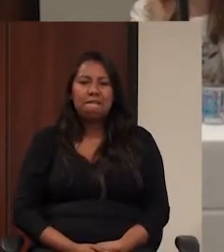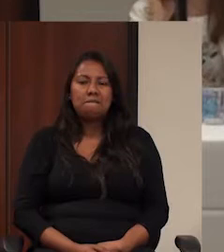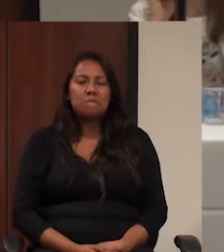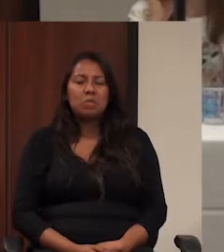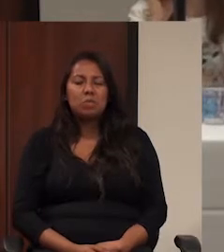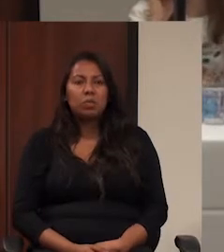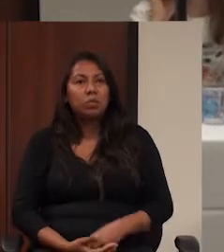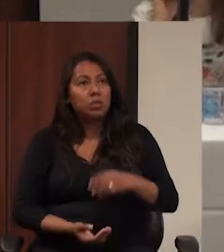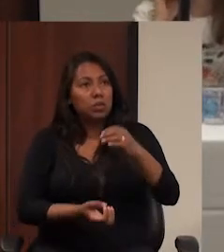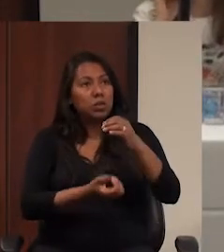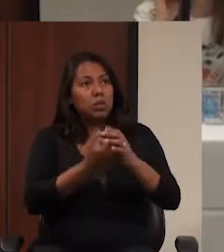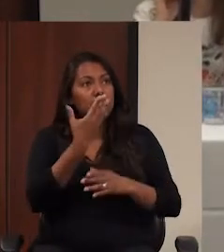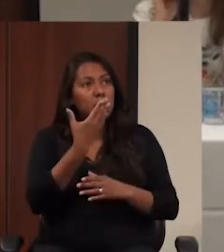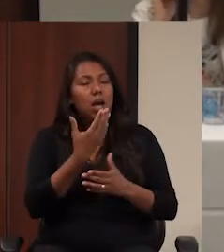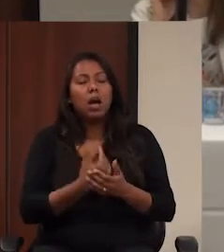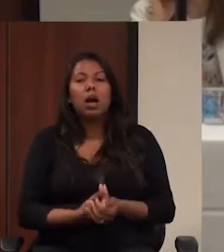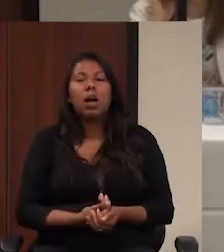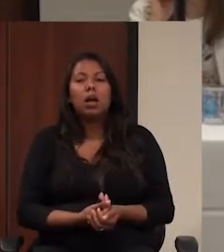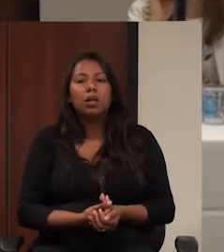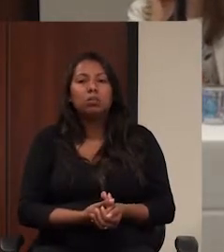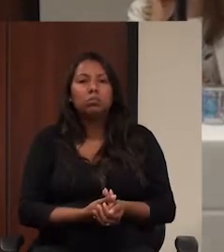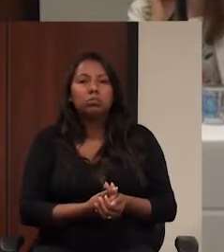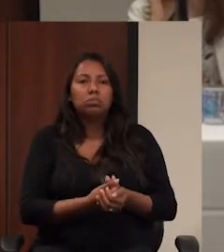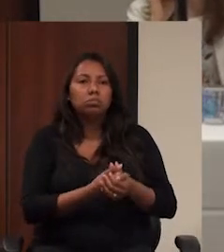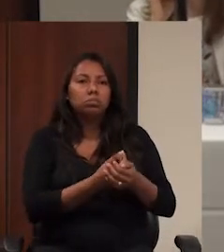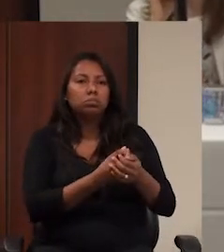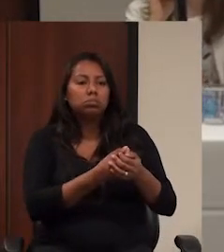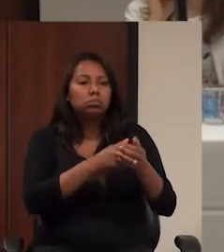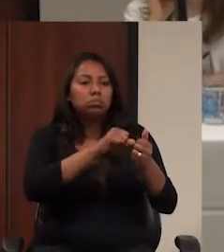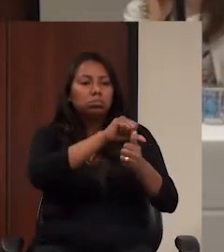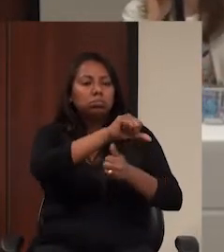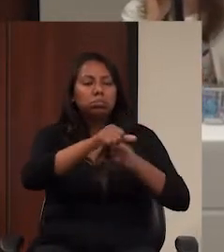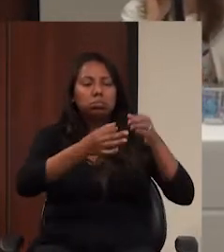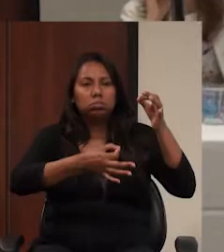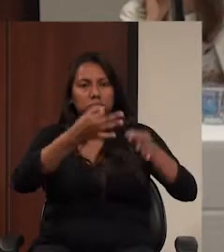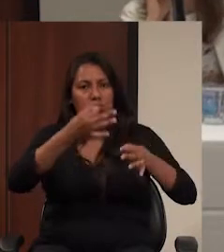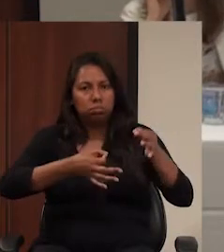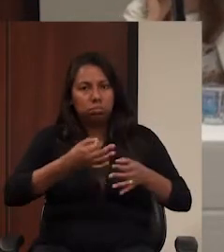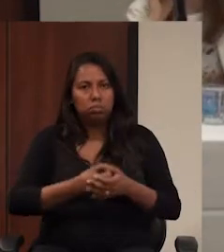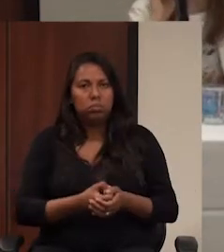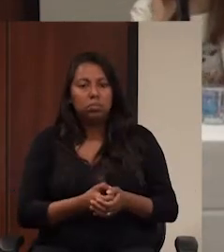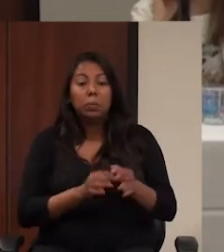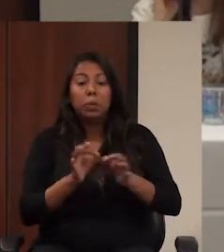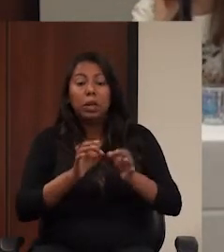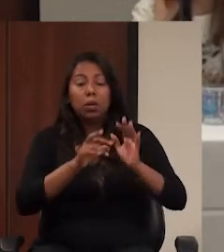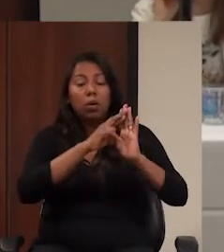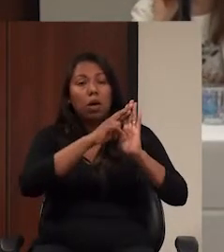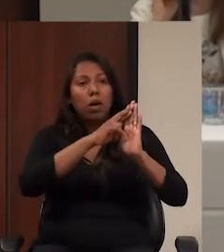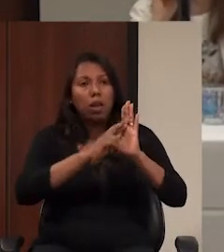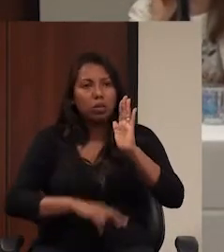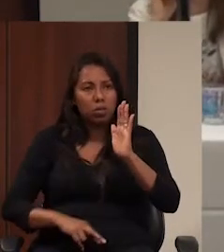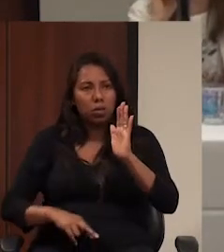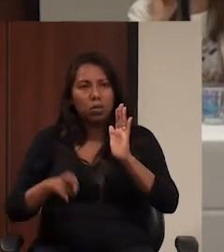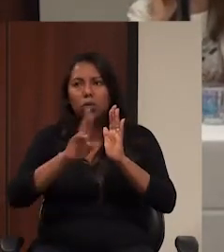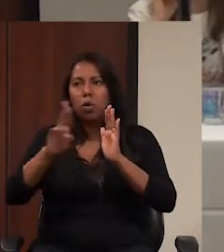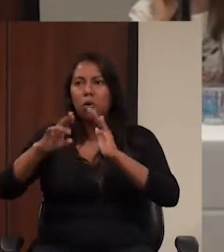Então eles criam essa Comissão Australiana de Reforma Jurídica, e eles desenham, na verdade, um relatório que chama Igualdade, Capacidade e Deficiência